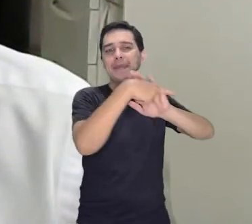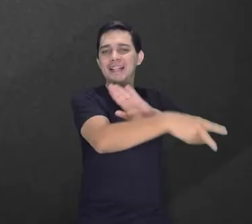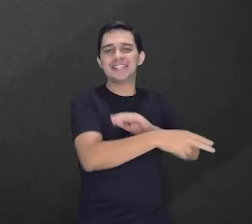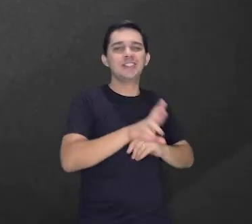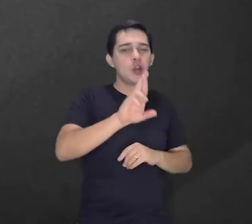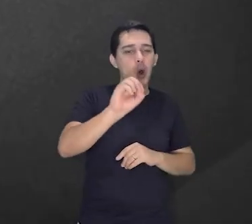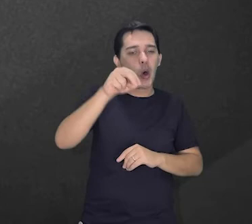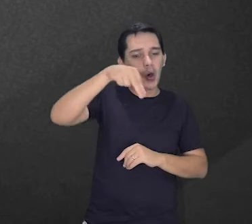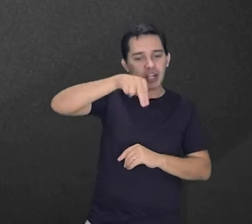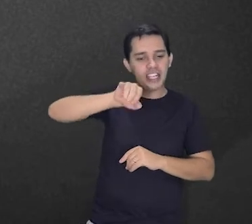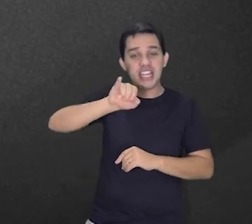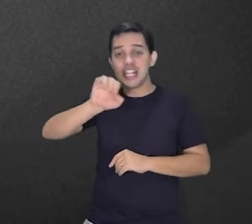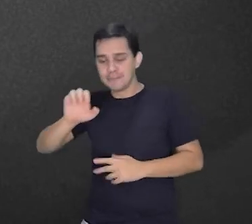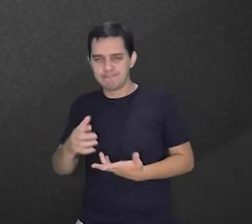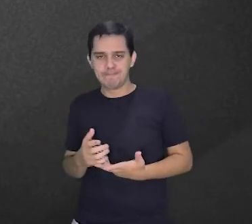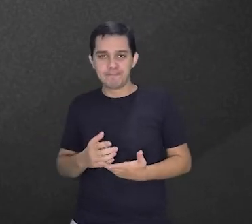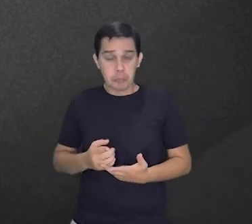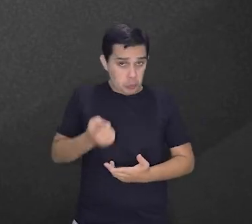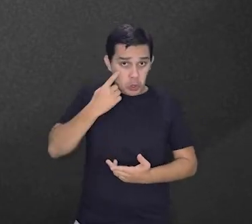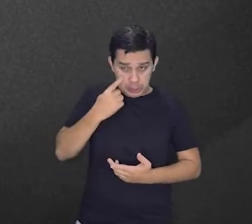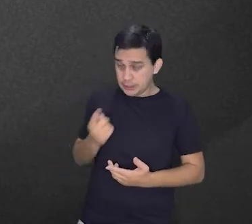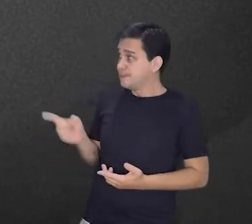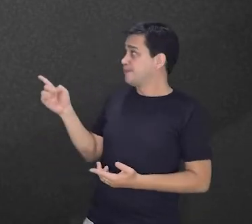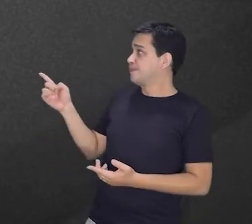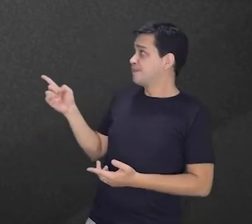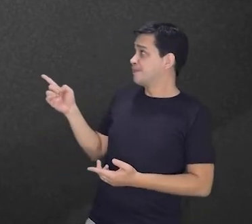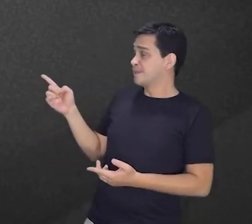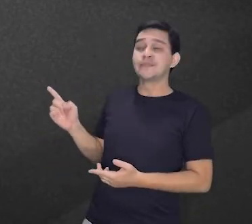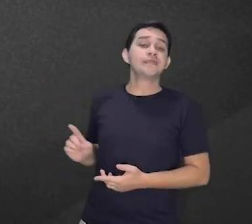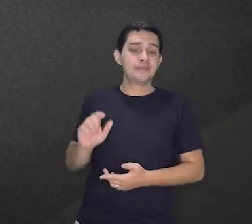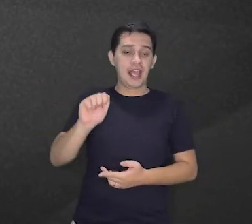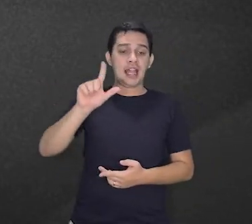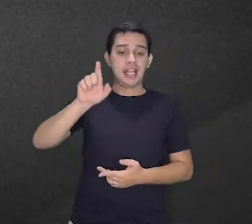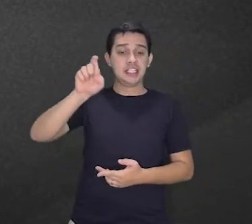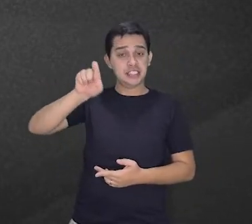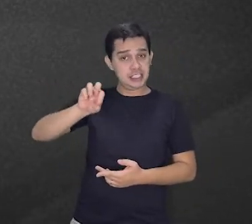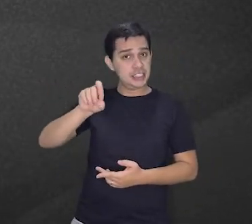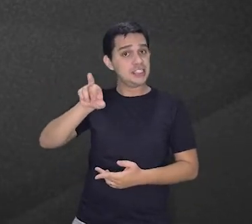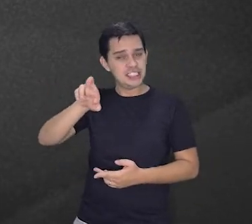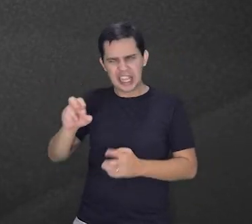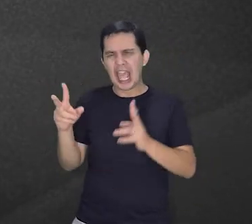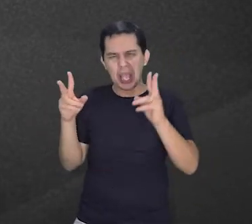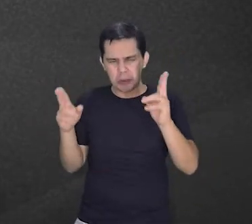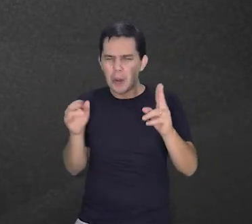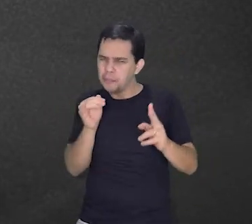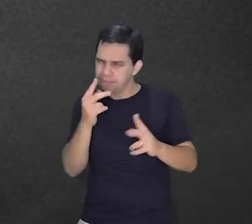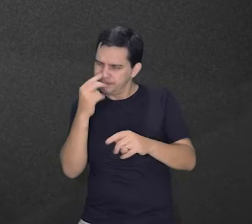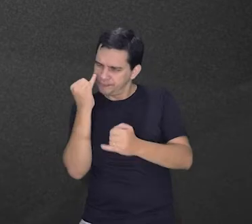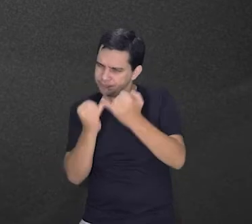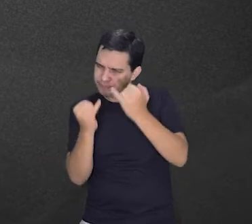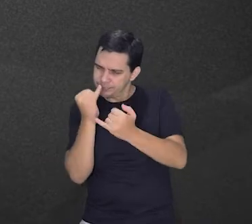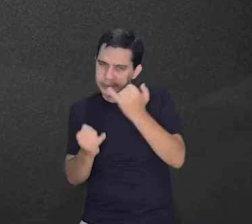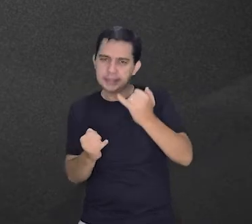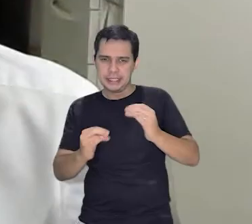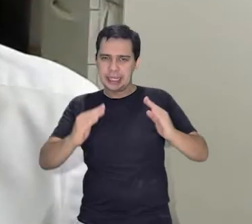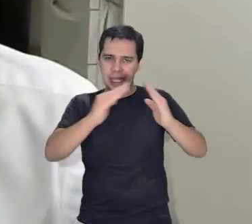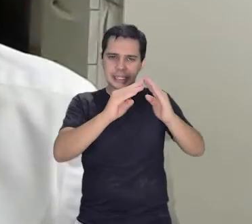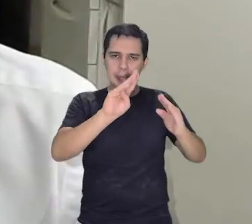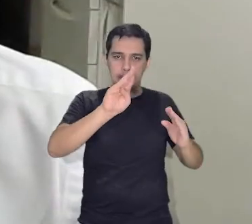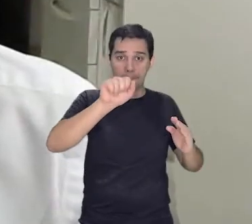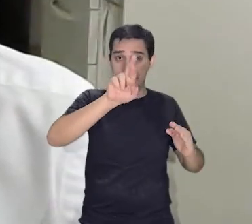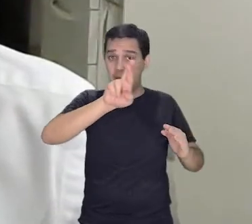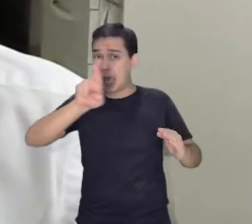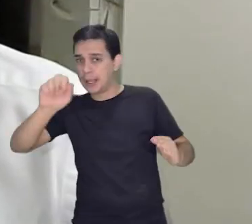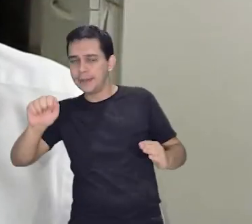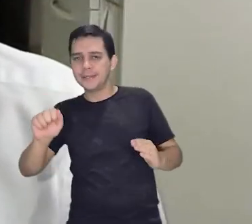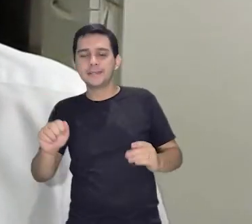Rony Lessa. Com relação ao Alexandre, foi um episódio que envolveu a semelhança do caso do imóvel da Barra da Tijuca, mas foi a